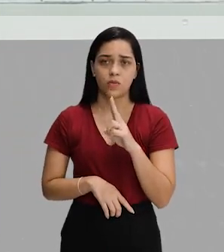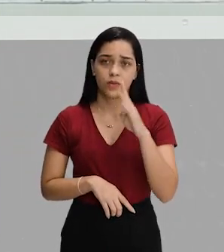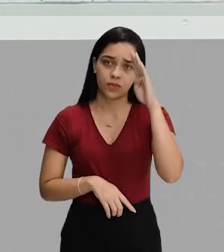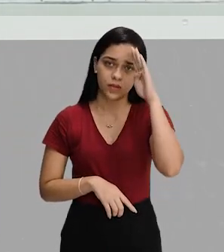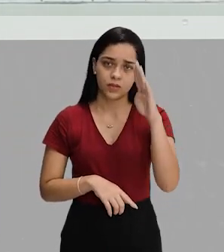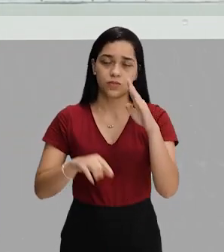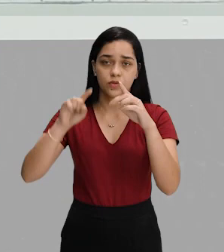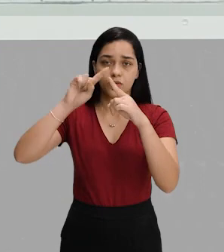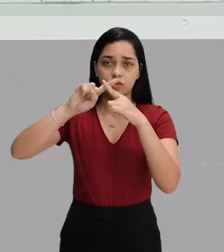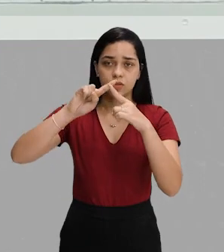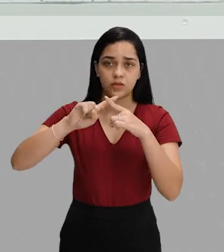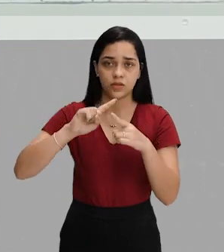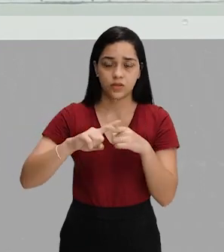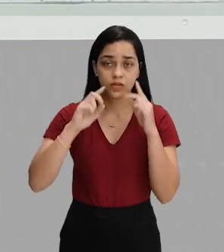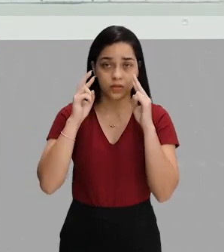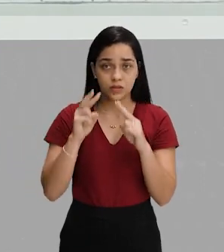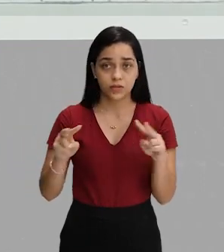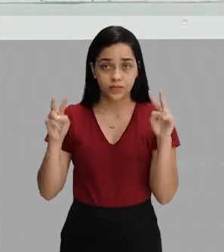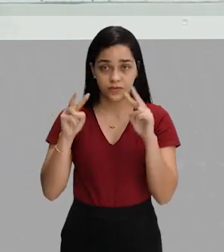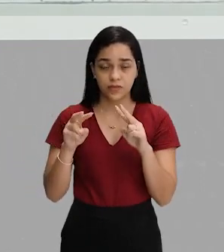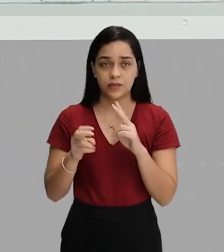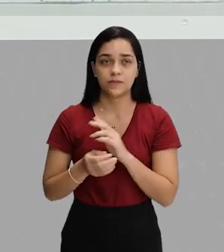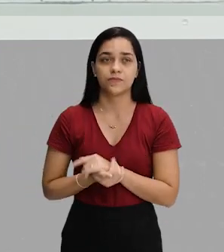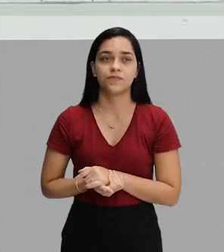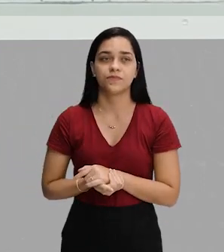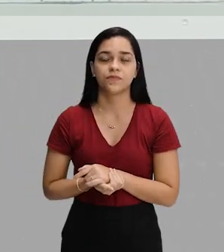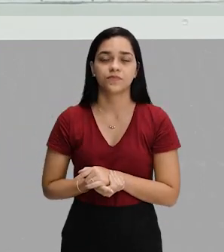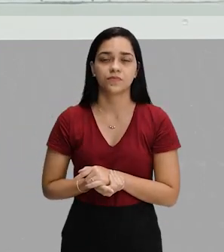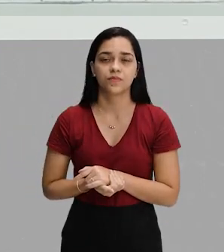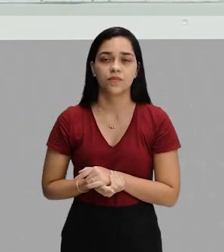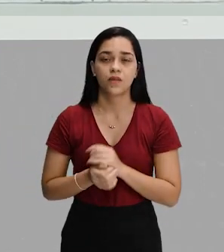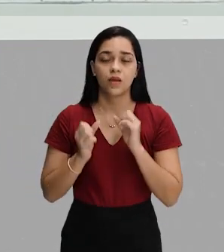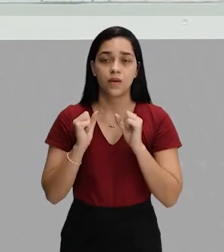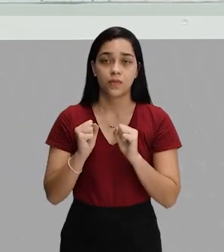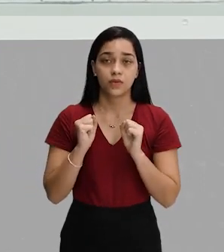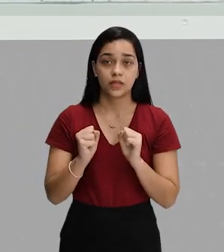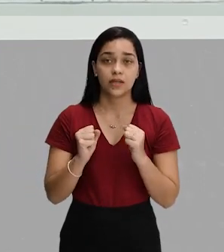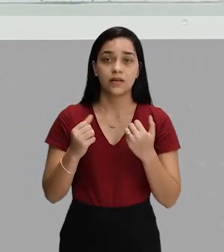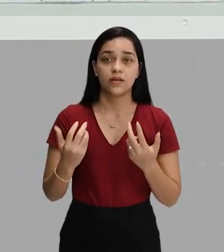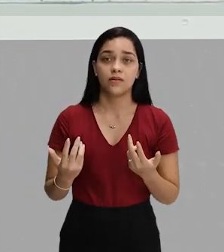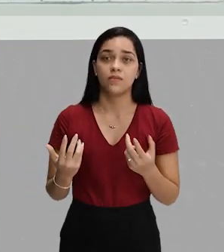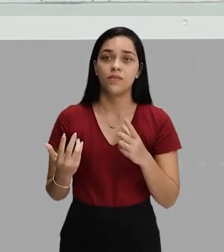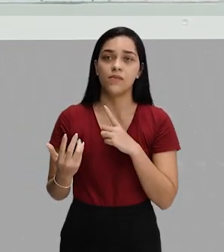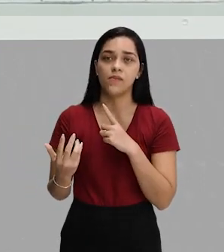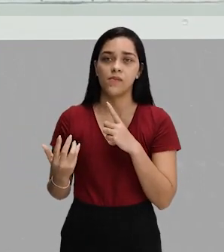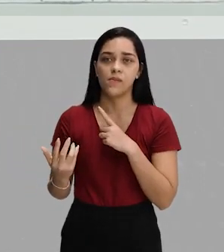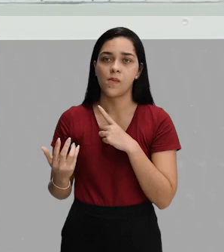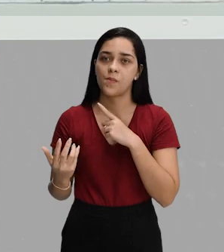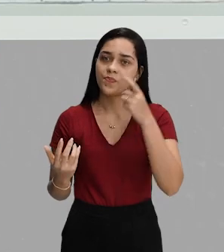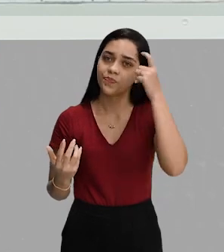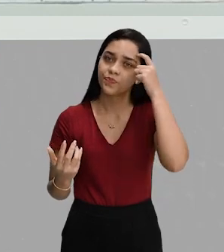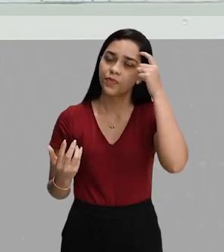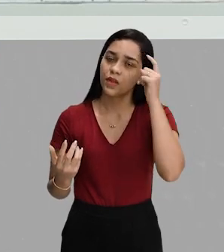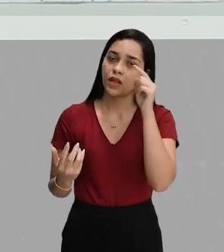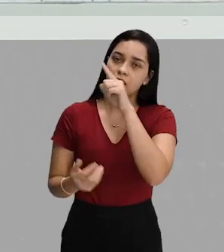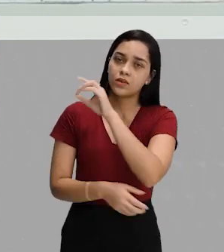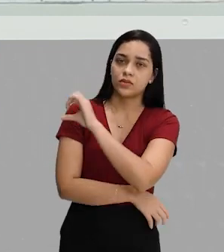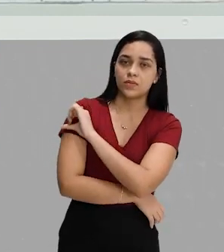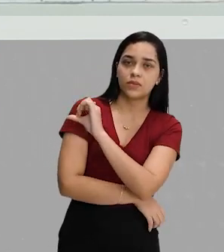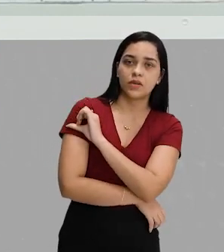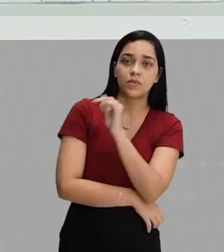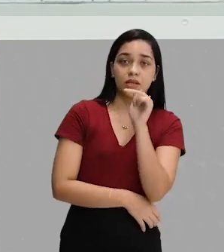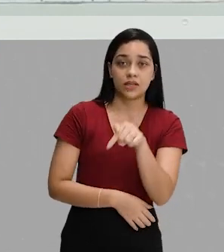princípio multiplicativo. Vamos para cá, vamos para esse cantinho aqui, ó, para a gente poder trazer essa ideia lá do fundamental para